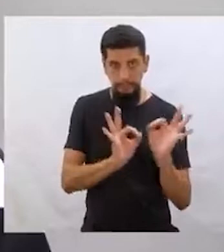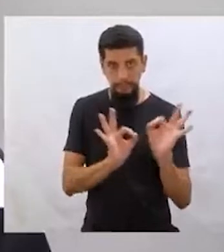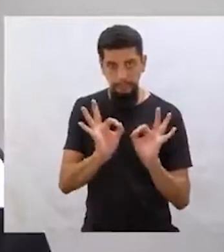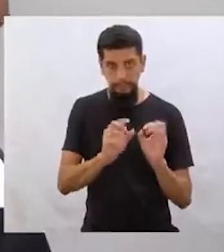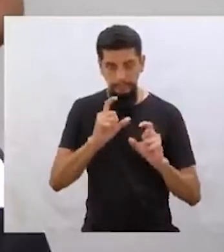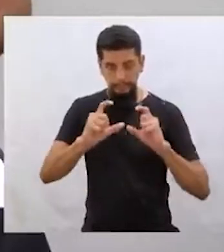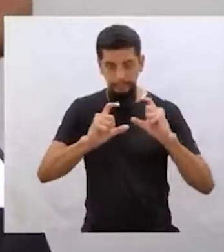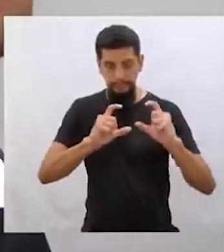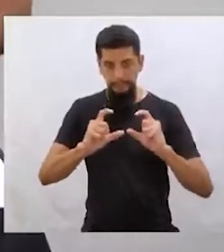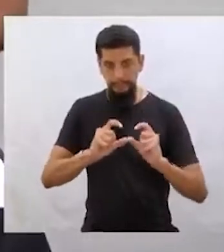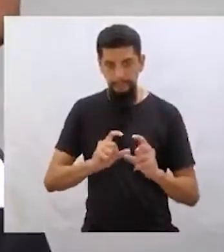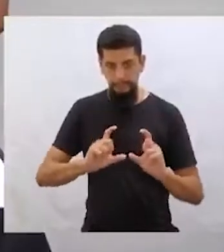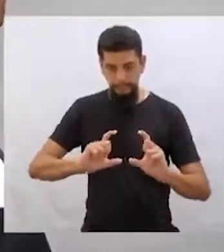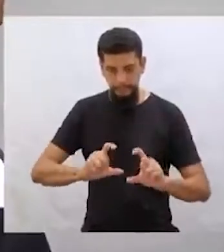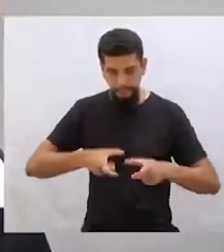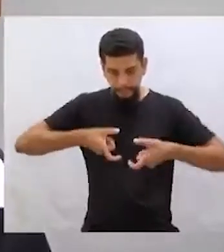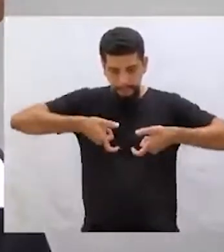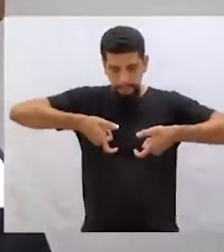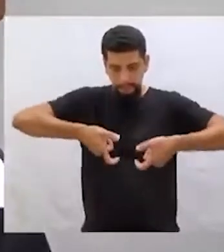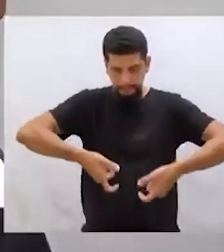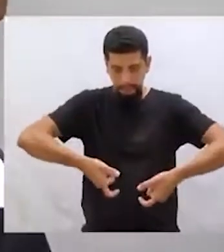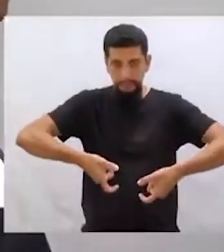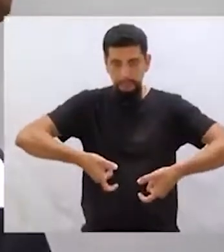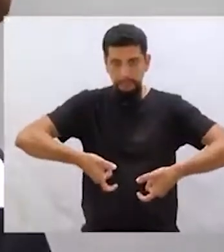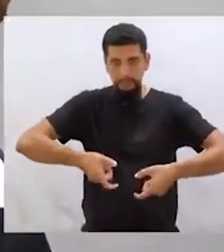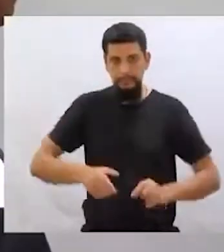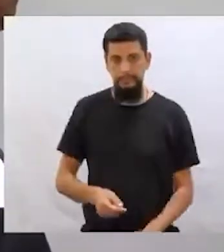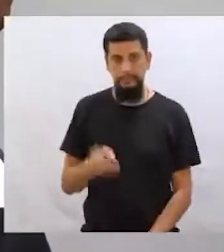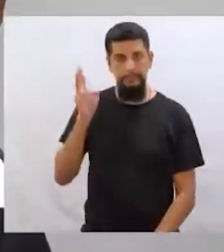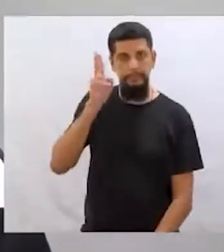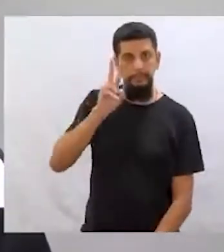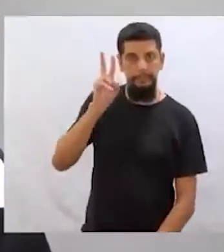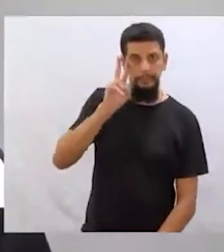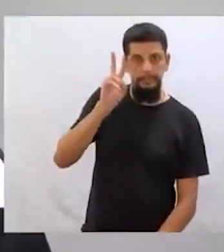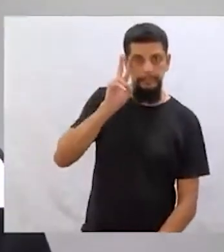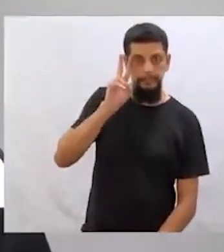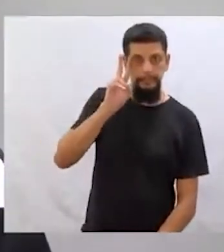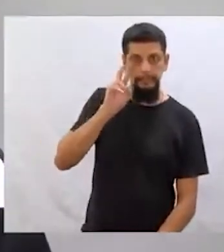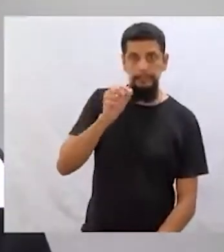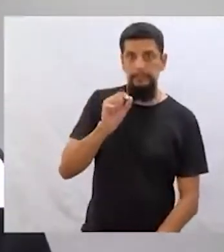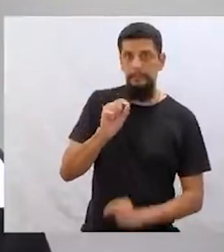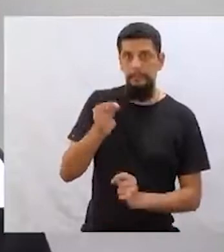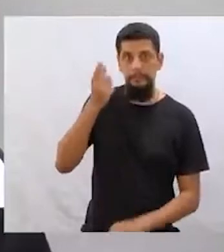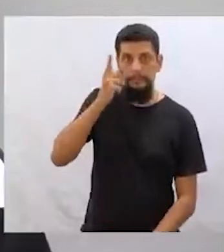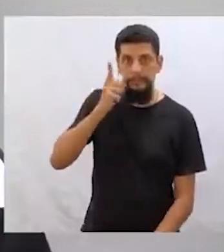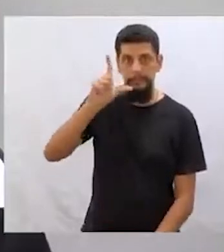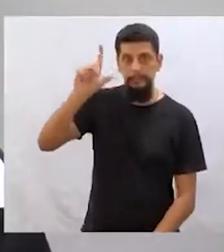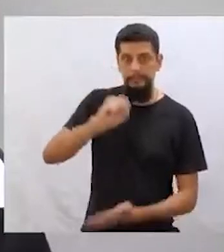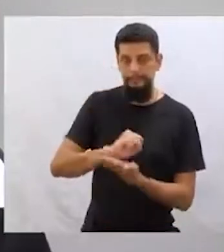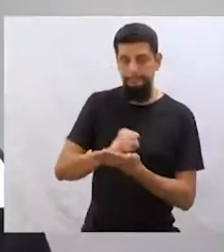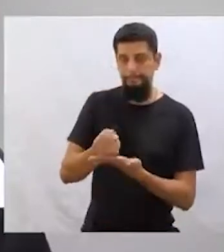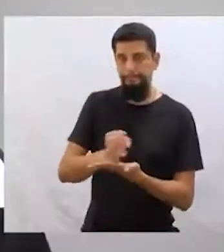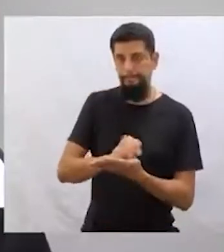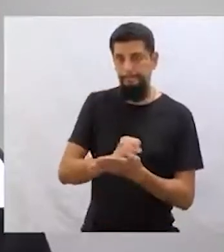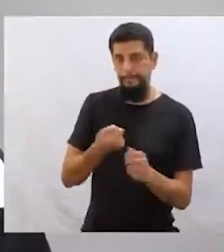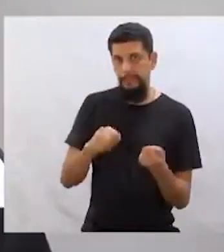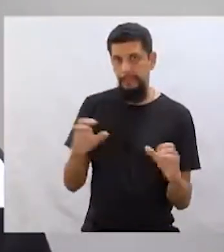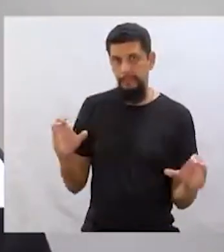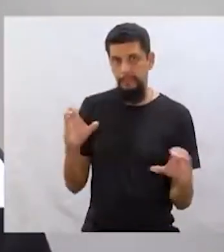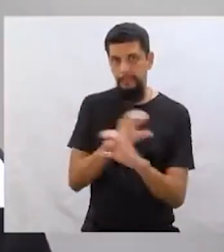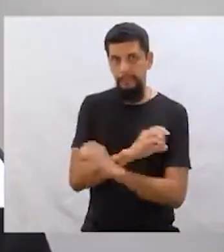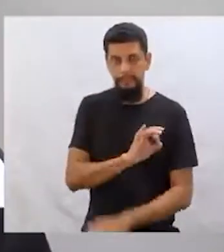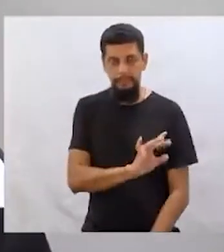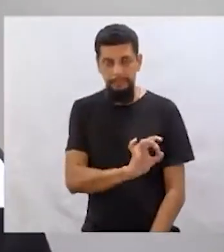Organizem as fichas de vocês, olha só. Virem todas, de cabeça para baixo. Lembrando que para ganhar o jogo, tem que